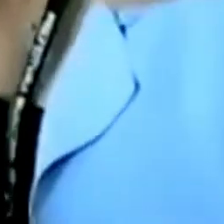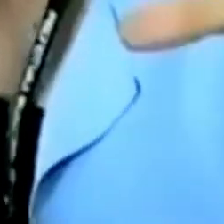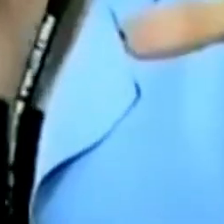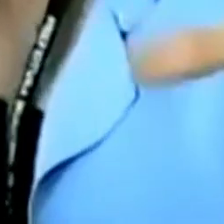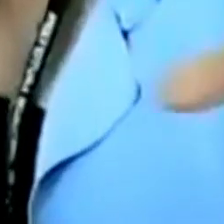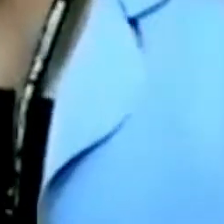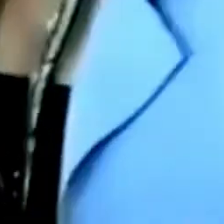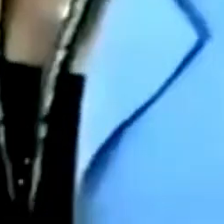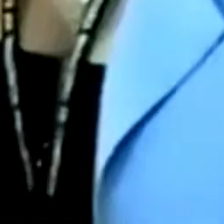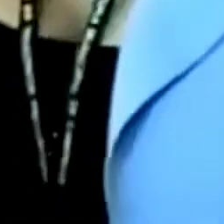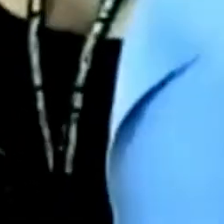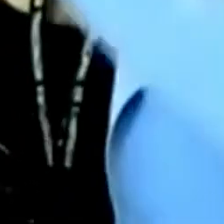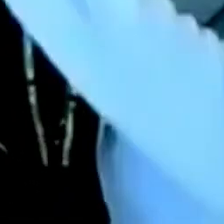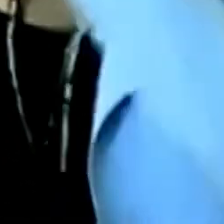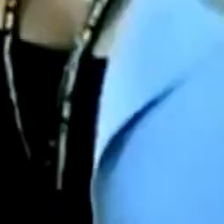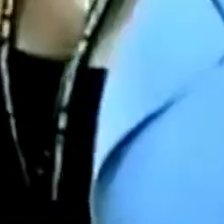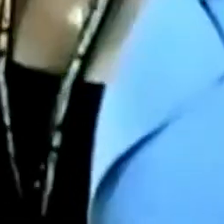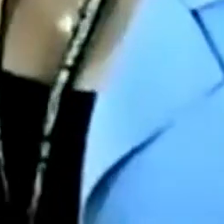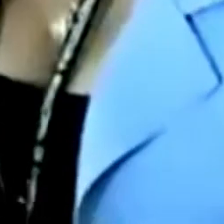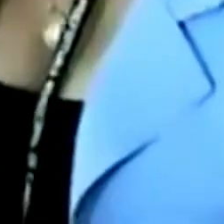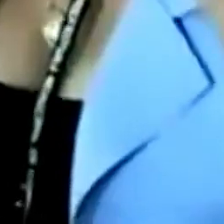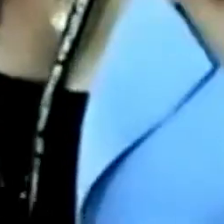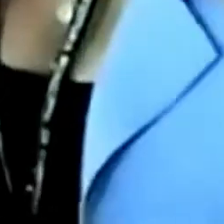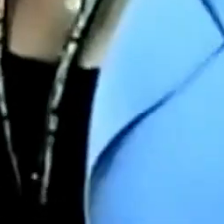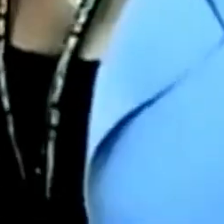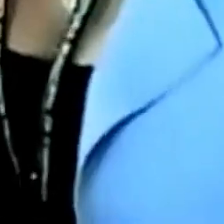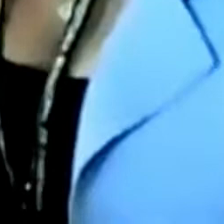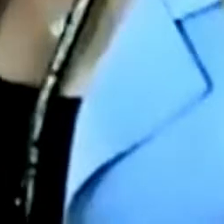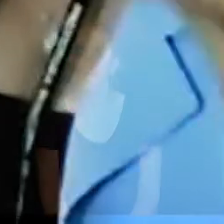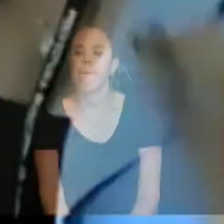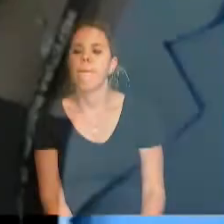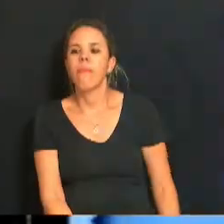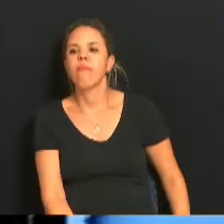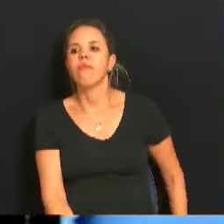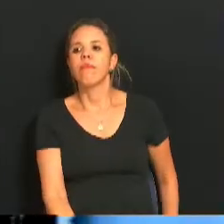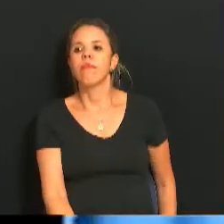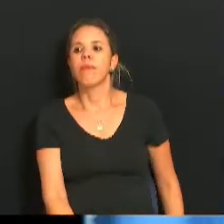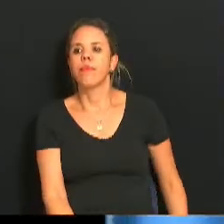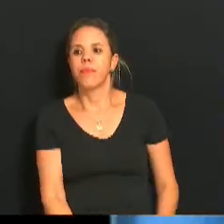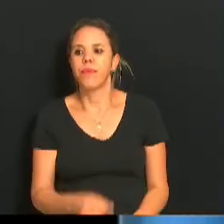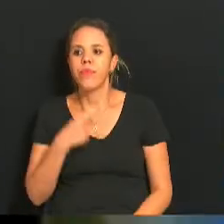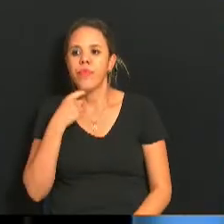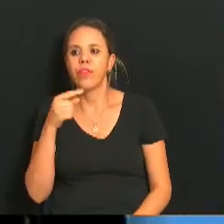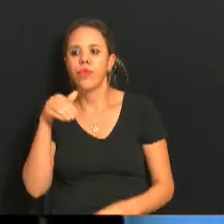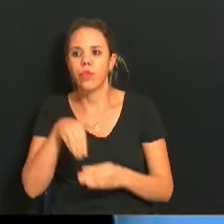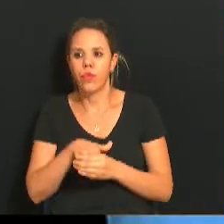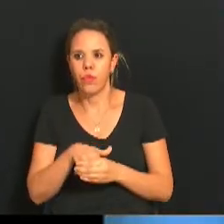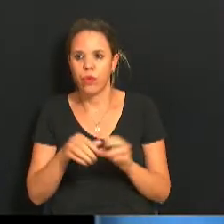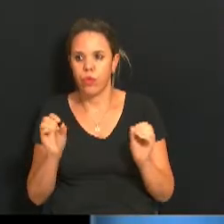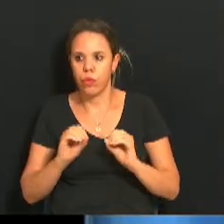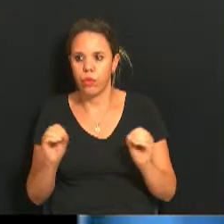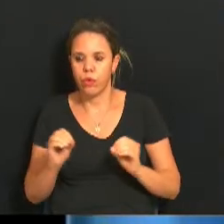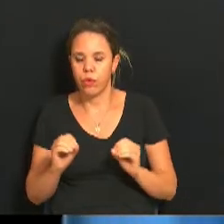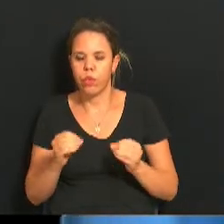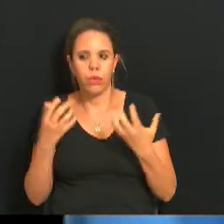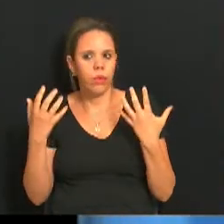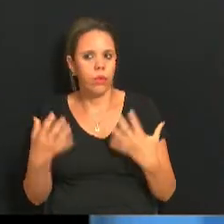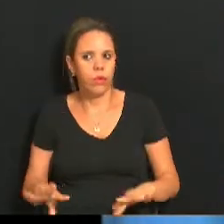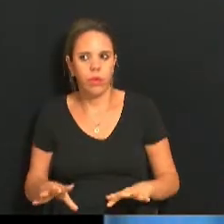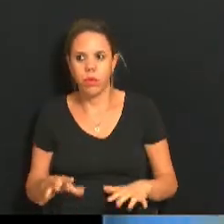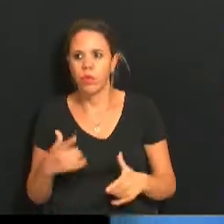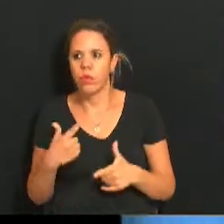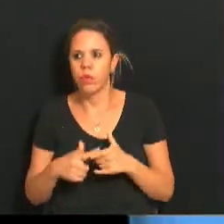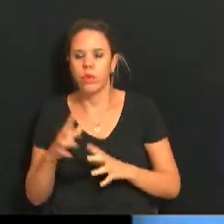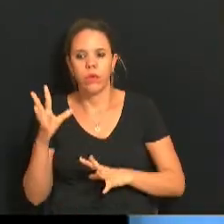mostramos uma slide para Presidente tivesse dúvida nós estávamos voltando a gente não quer que cause